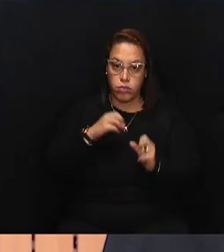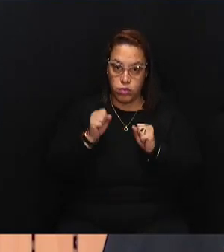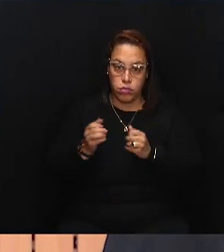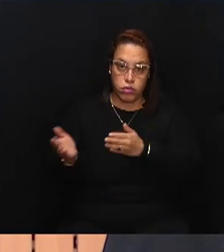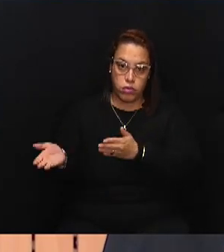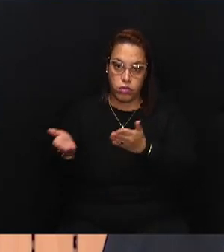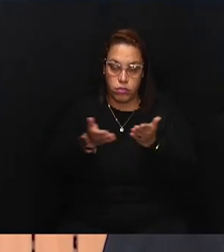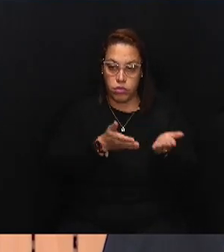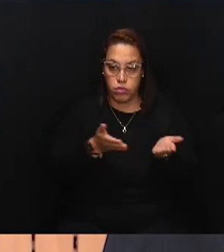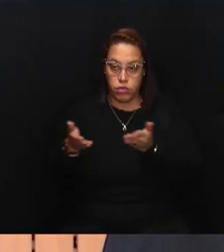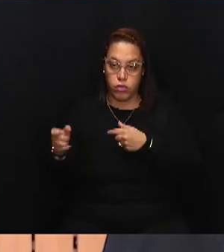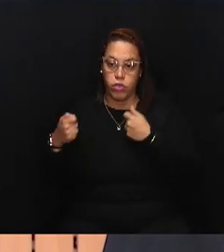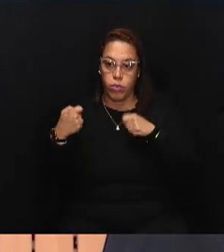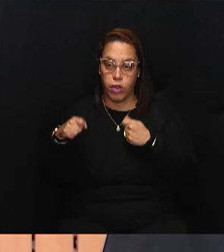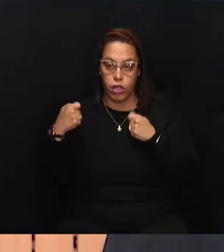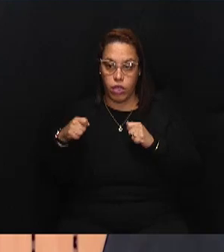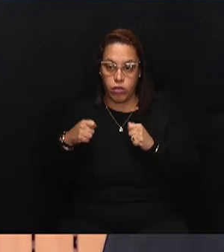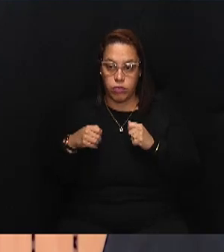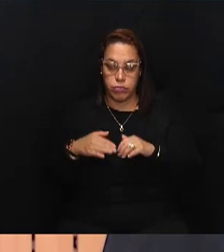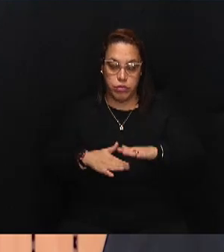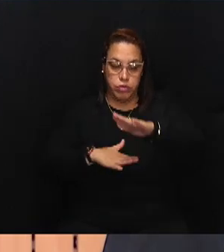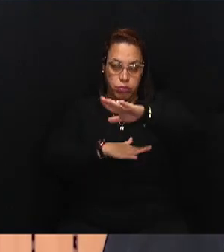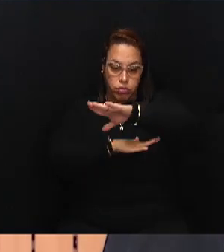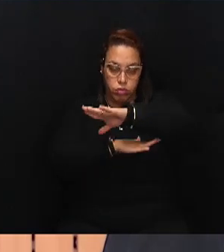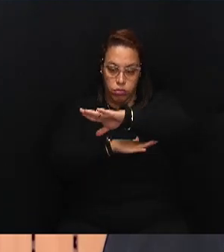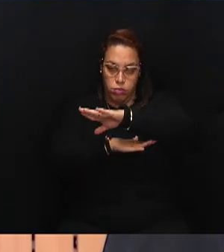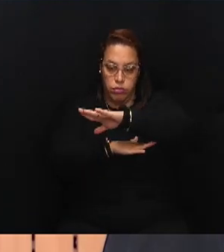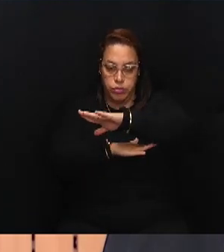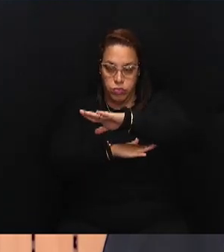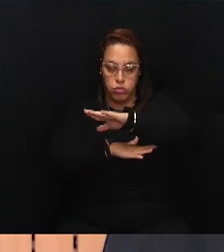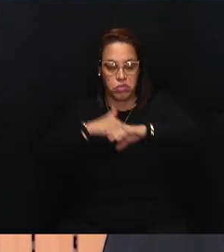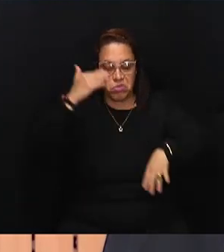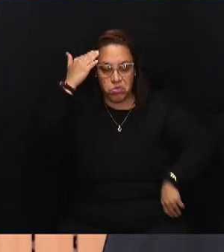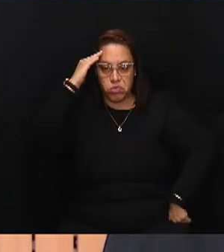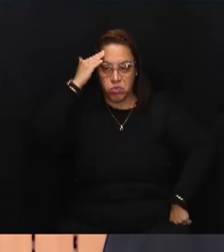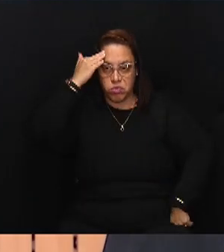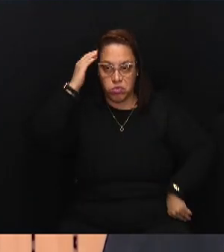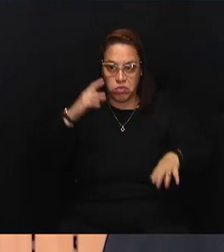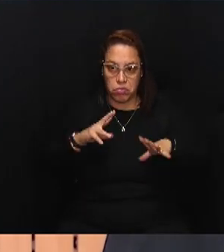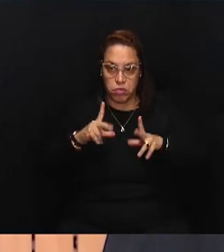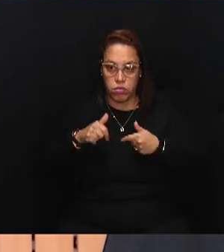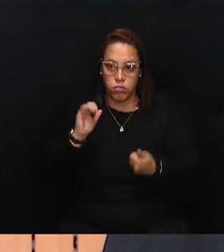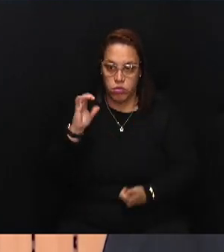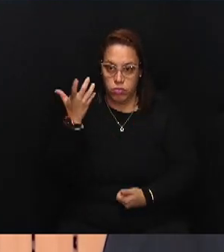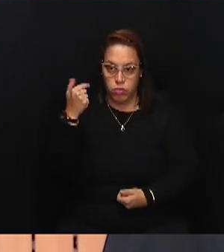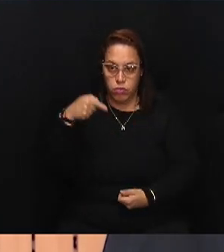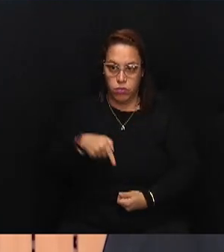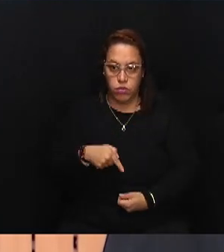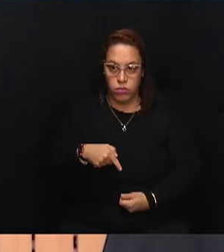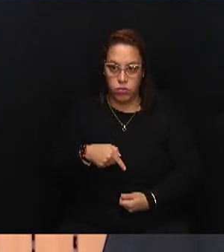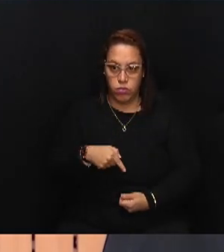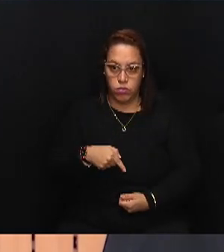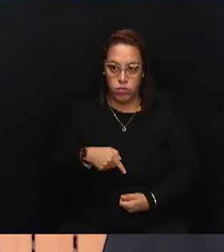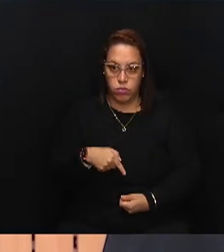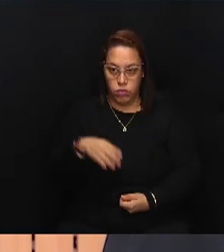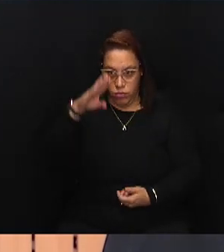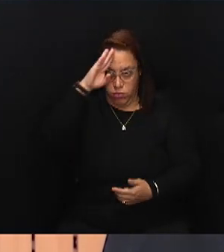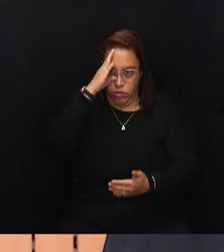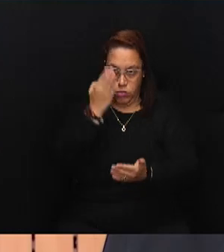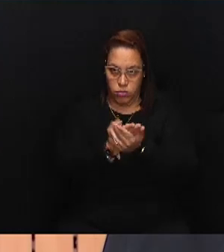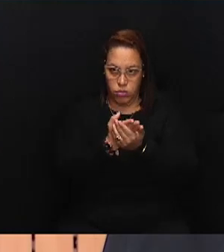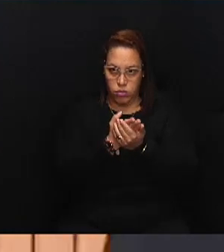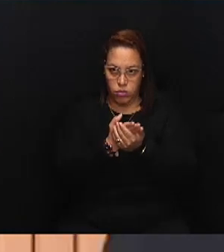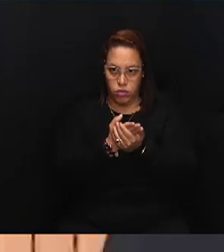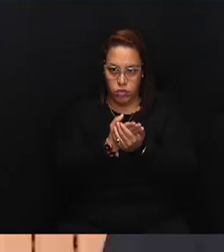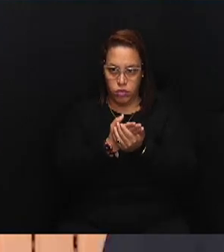trazer essas demandas aqui para a Câmara e para que a gente fique por dentro também de tudo que acontece aqui dentro. Então, acredito que